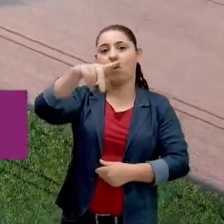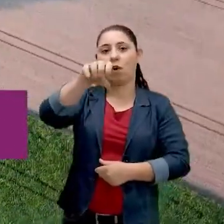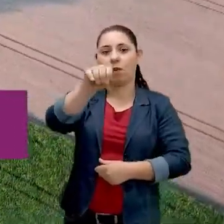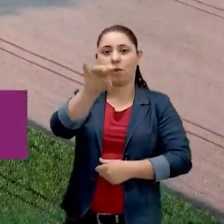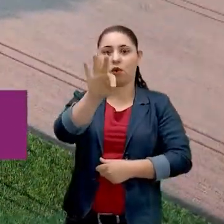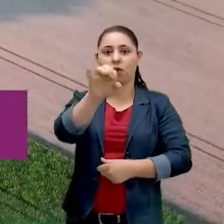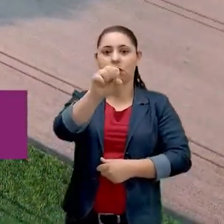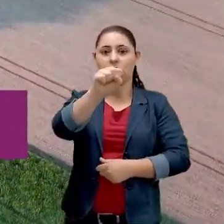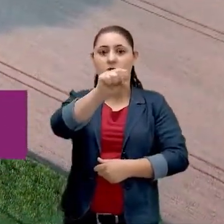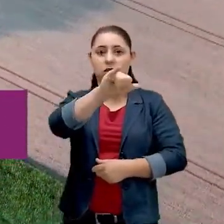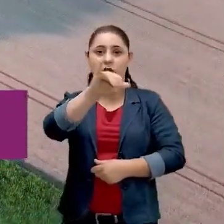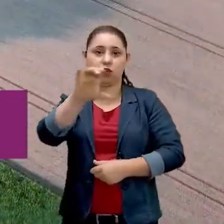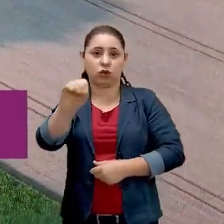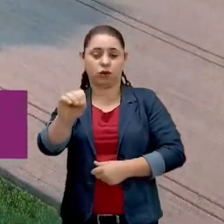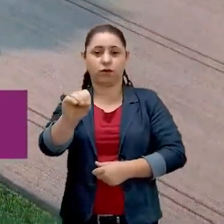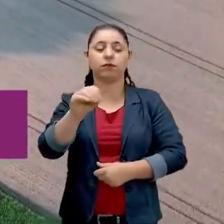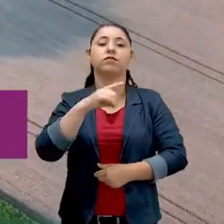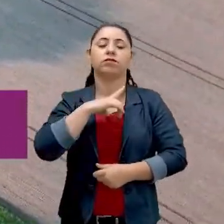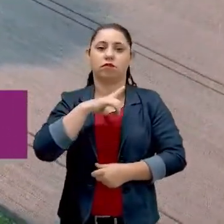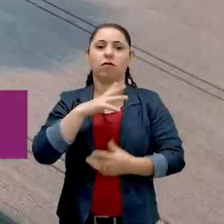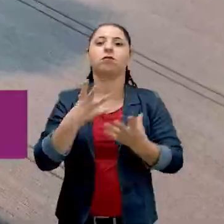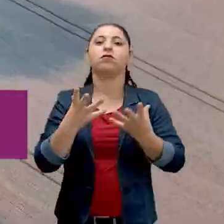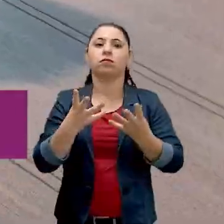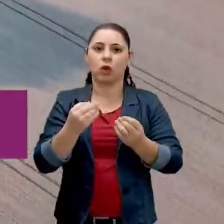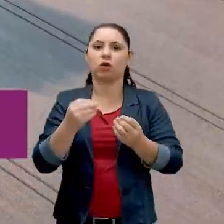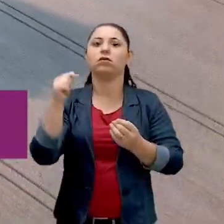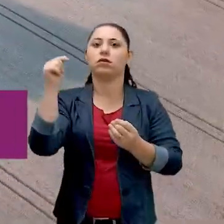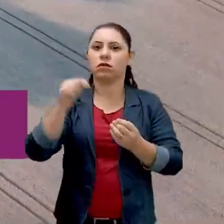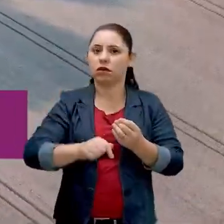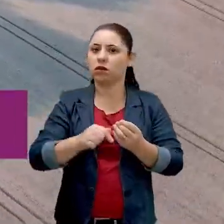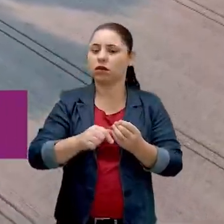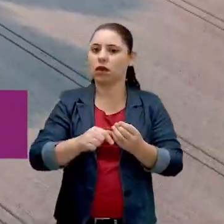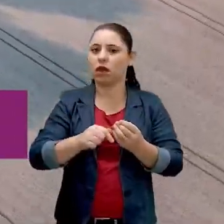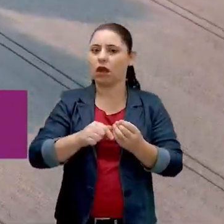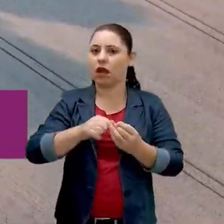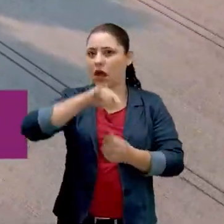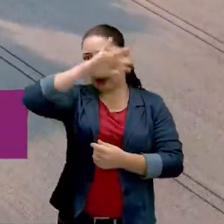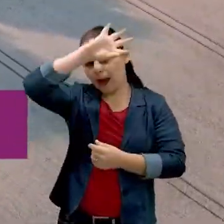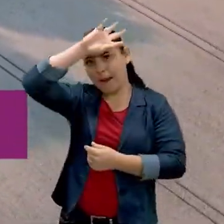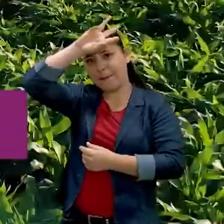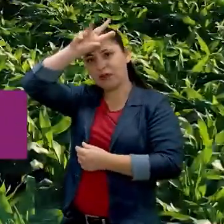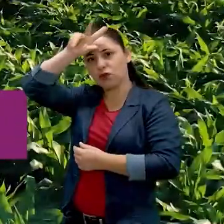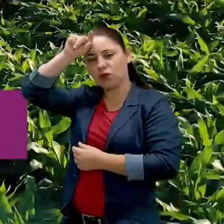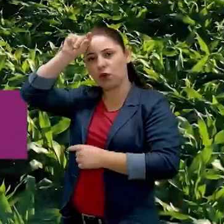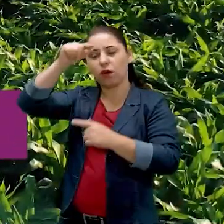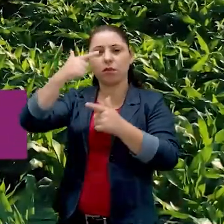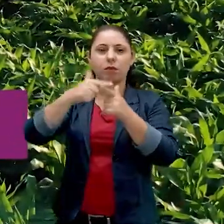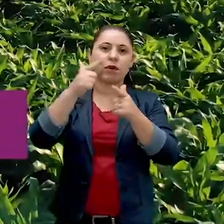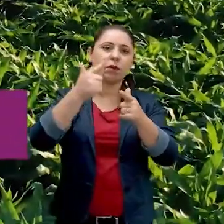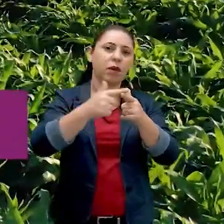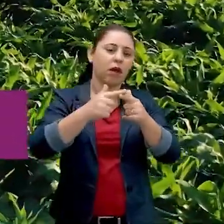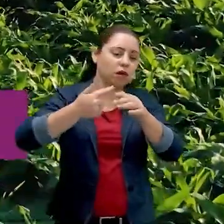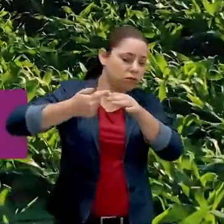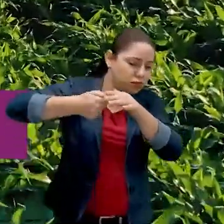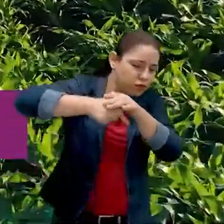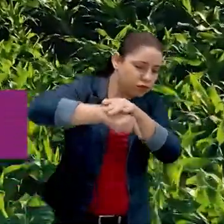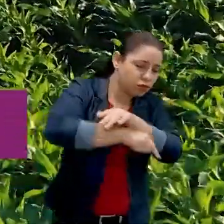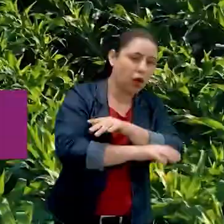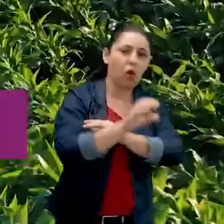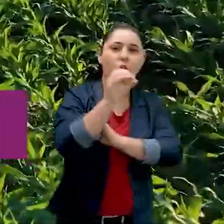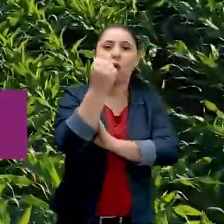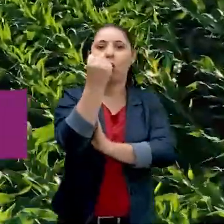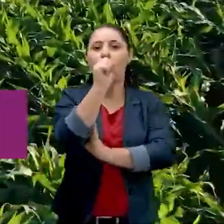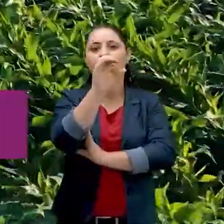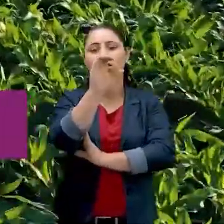A gente tem uma grande reserva de produção de potássio que está na Amazônia. O problema a 800 metros de